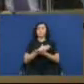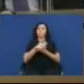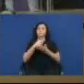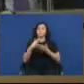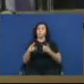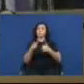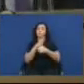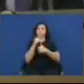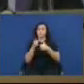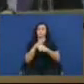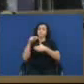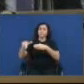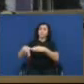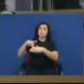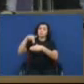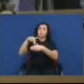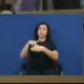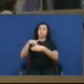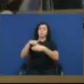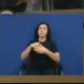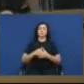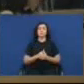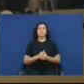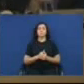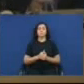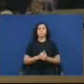presidência concederá, então, a tribuna